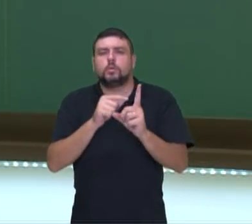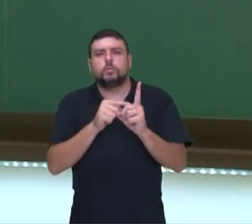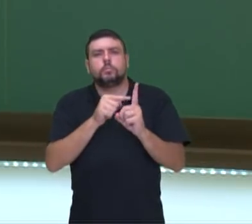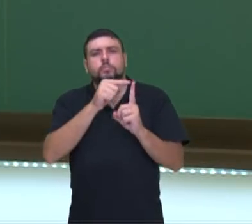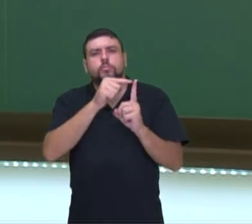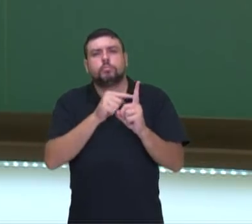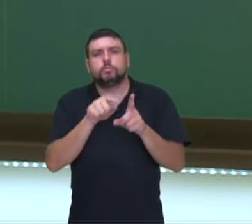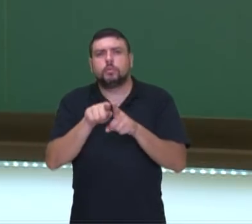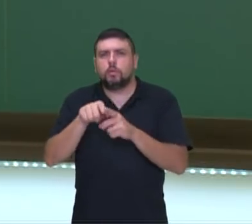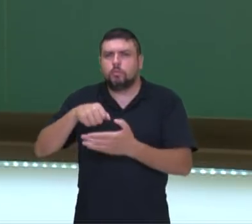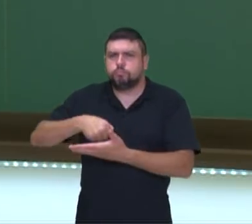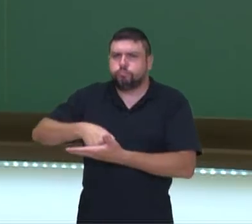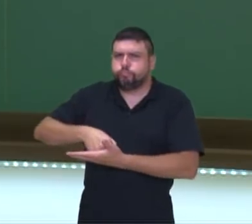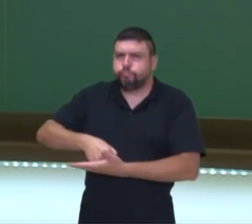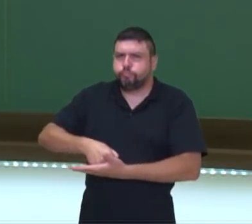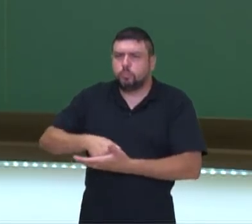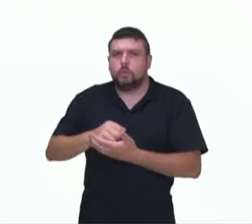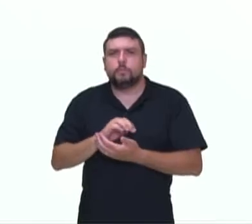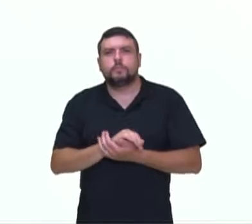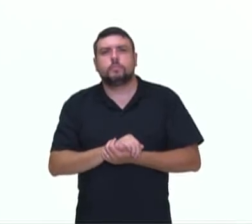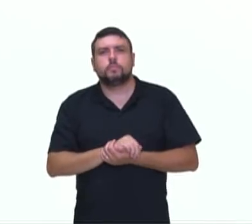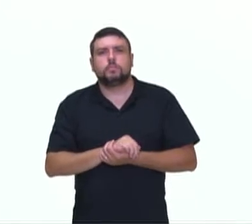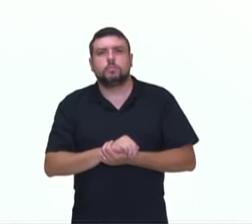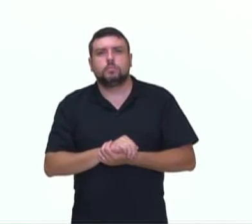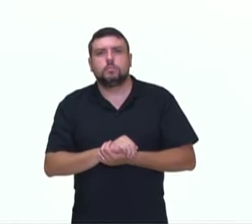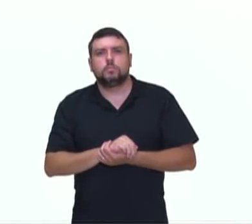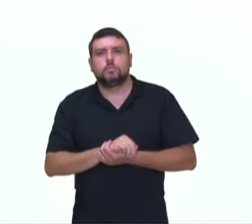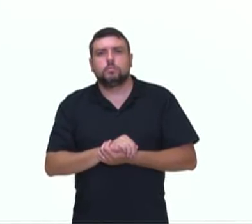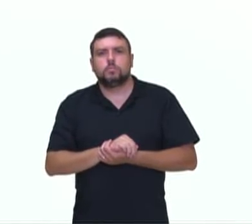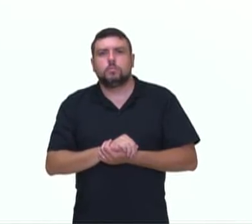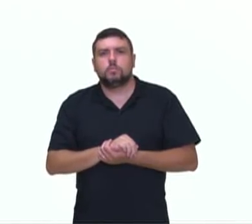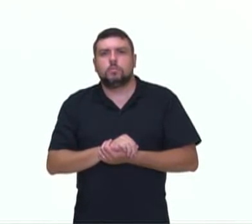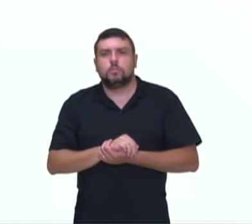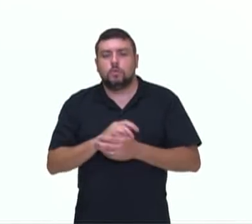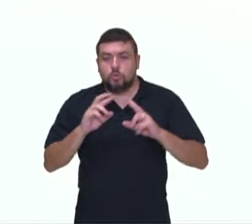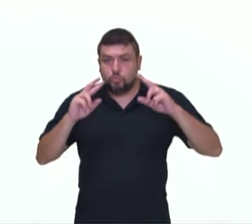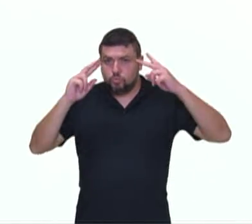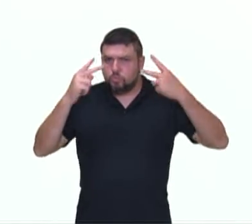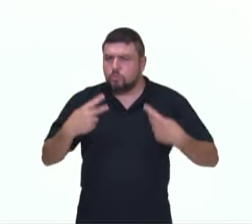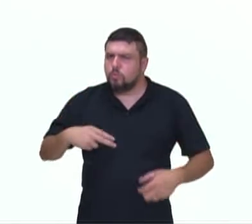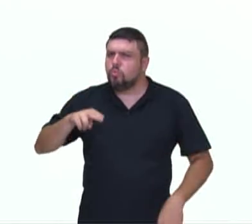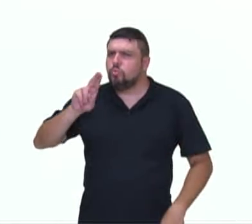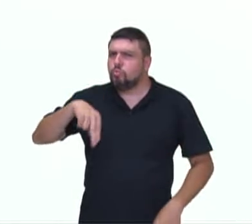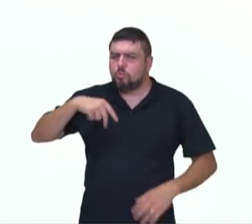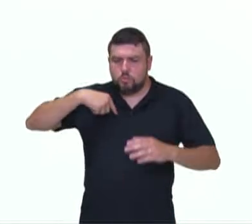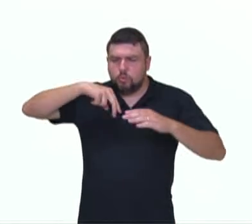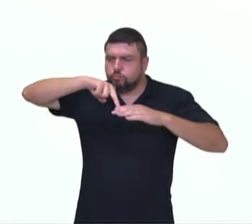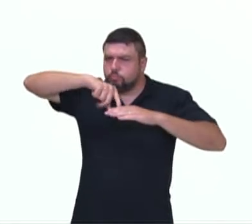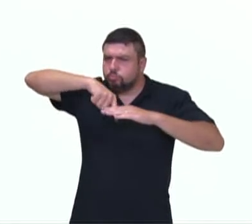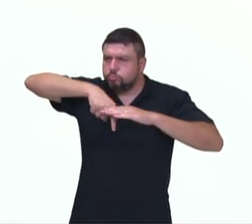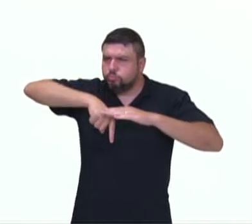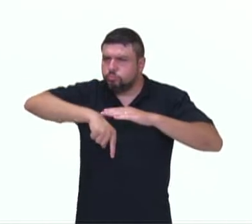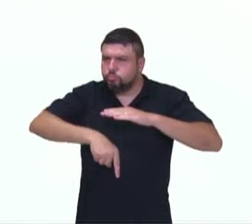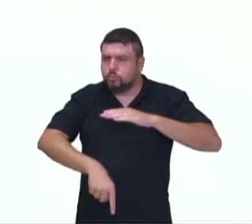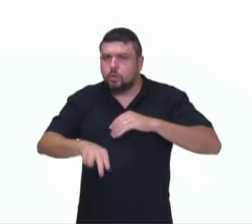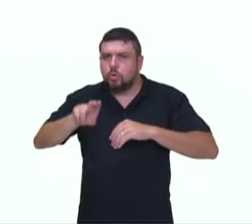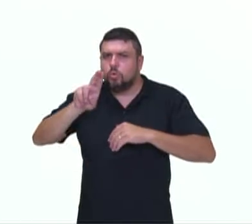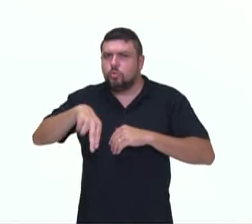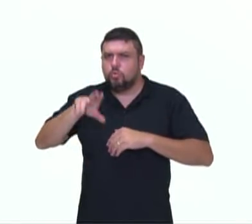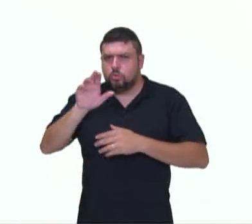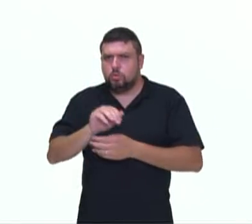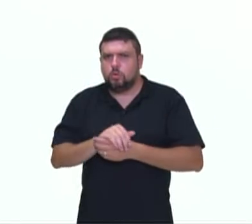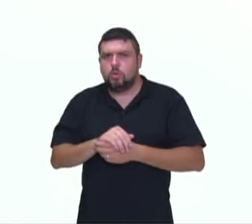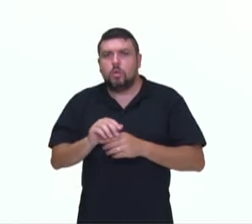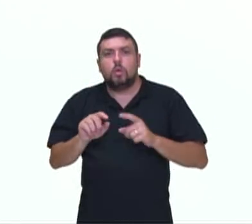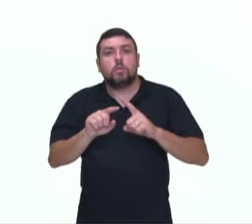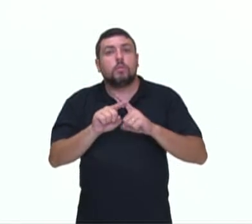pressão dessa região. O homem nunca chegou ao núcleo da Terra, mas o estudo sobre a estrutura interna do planeta é possível.